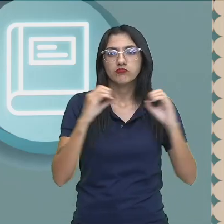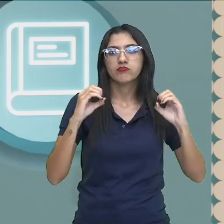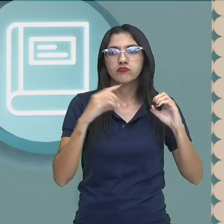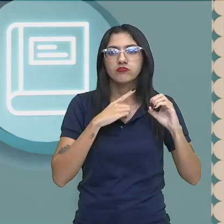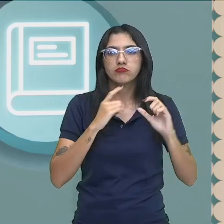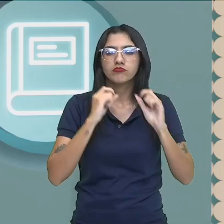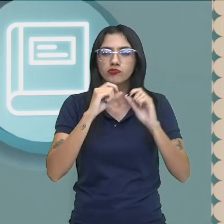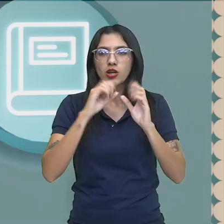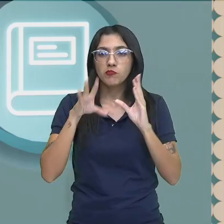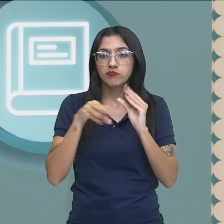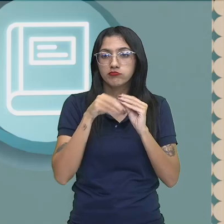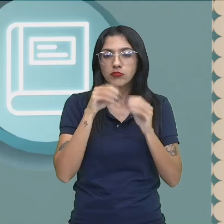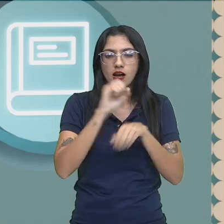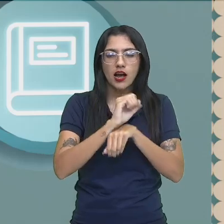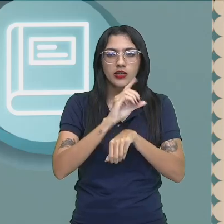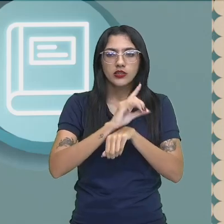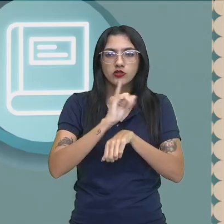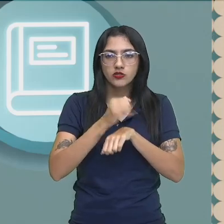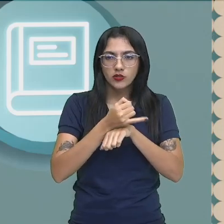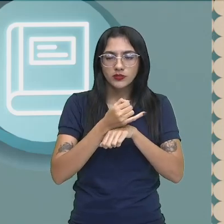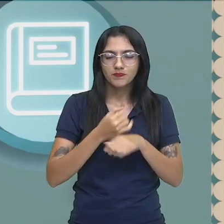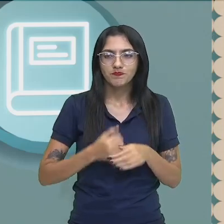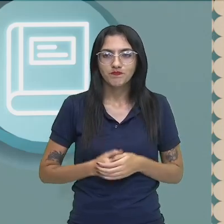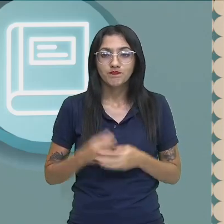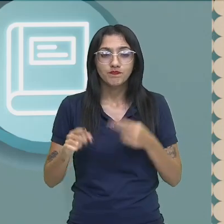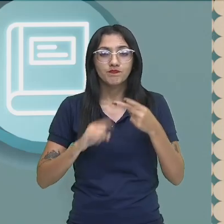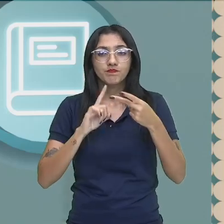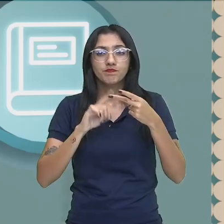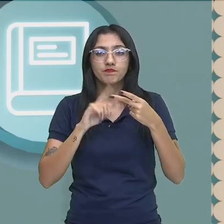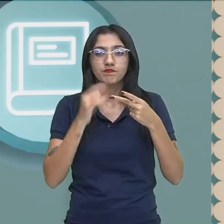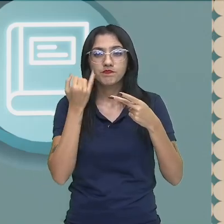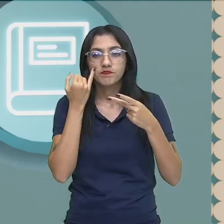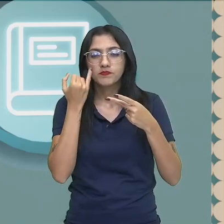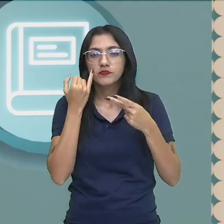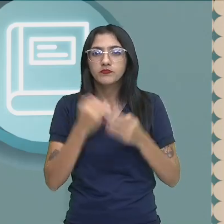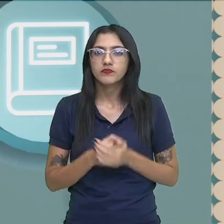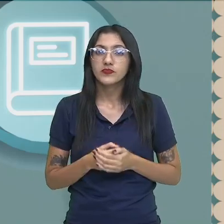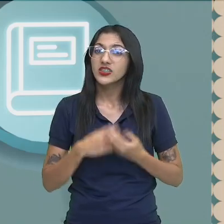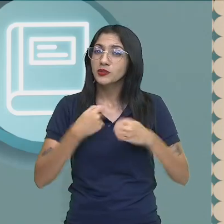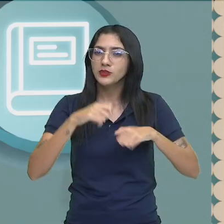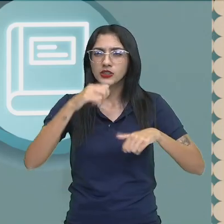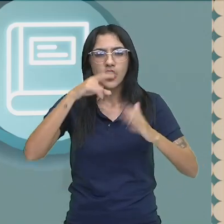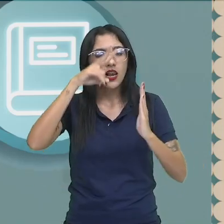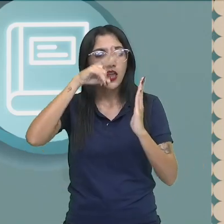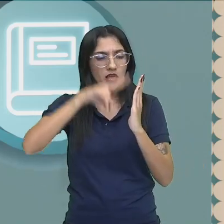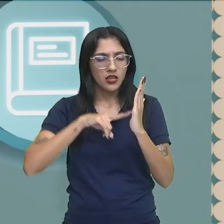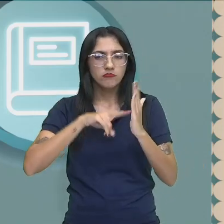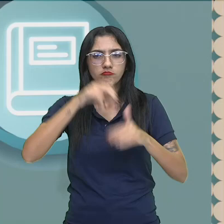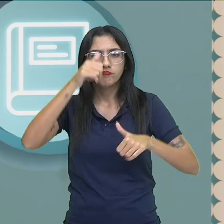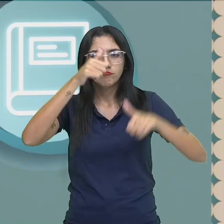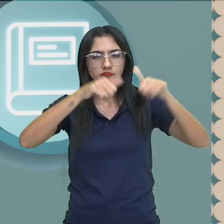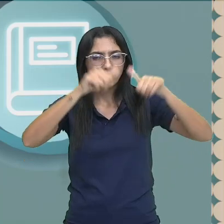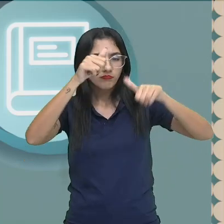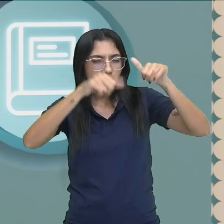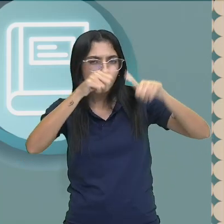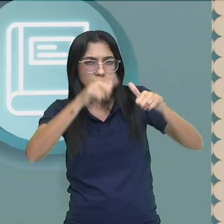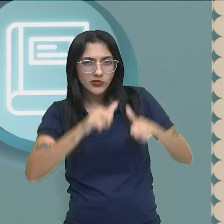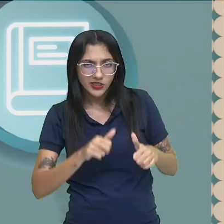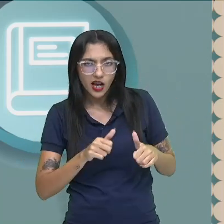de adjetivo. Segunda coisa que você vai fazer, analisar lá